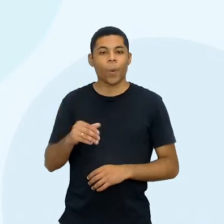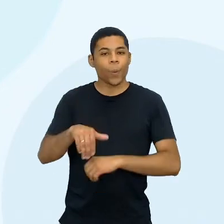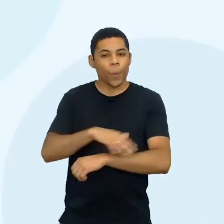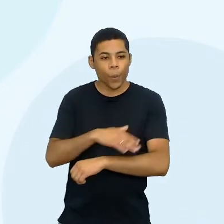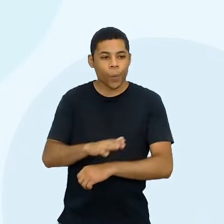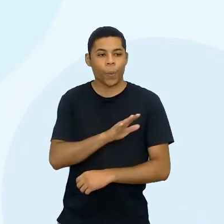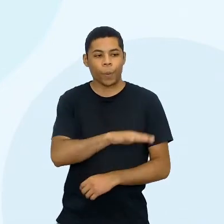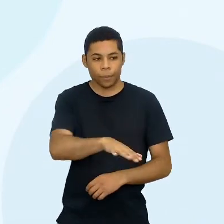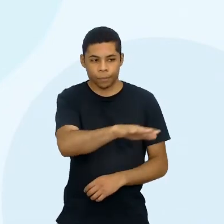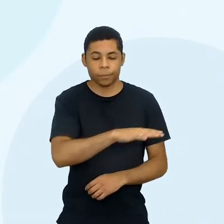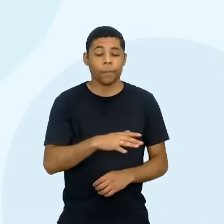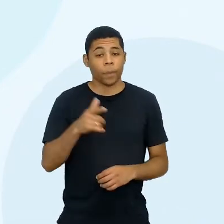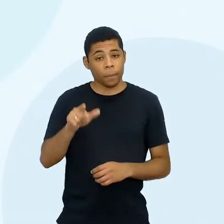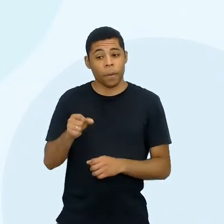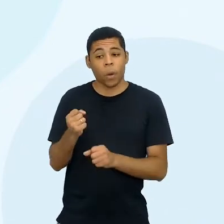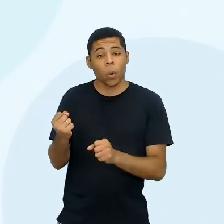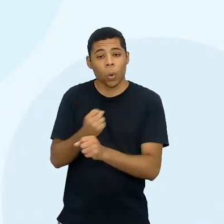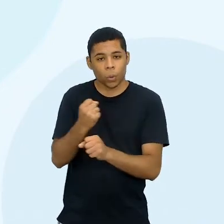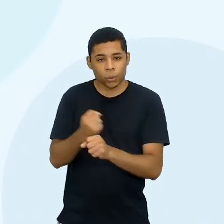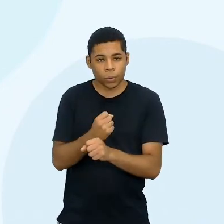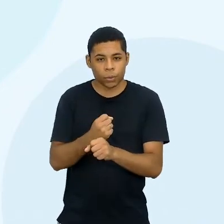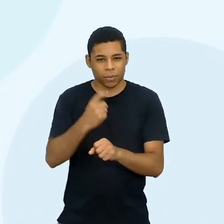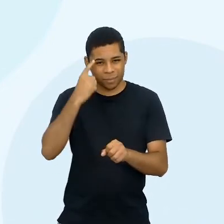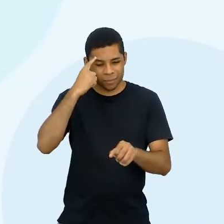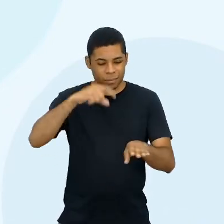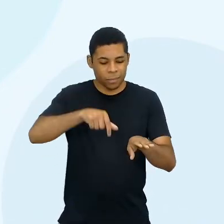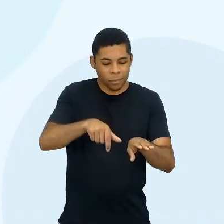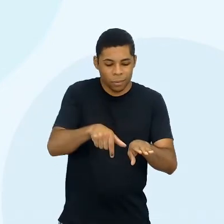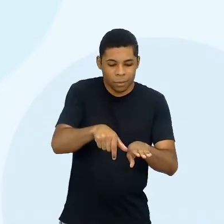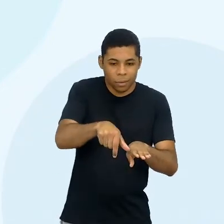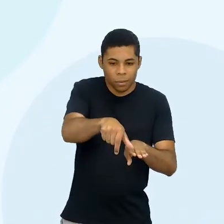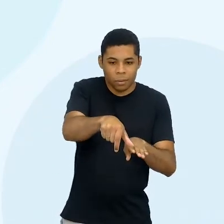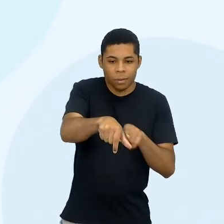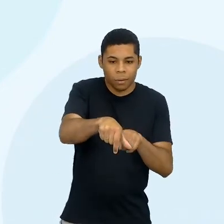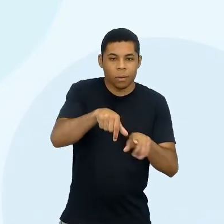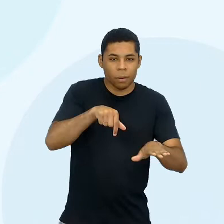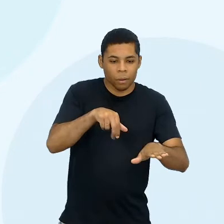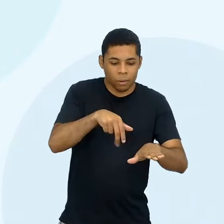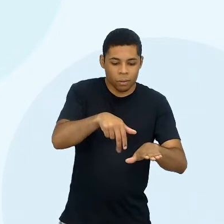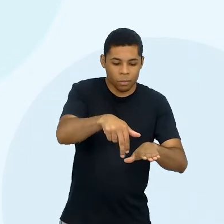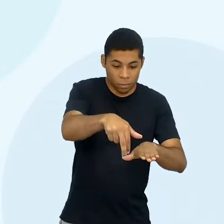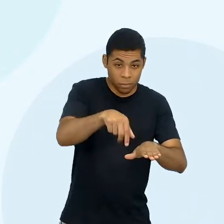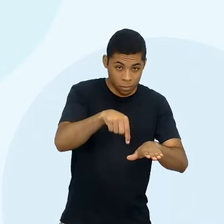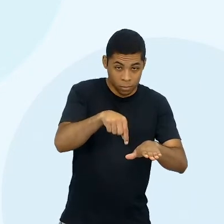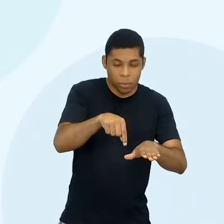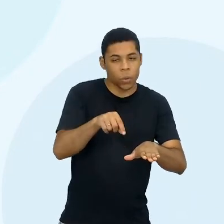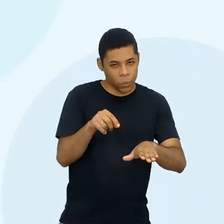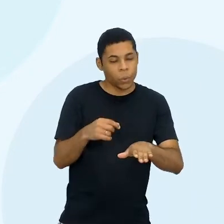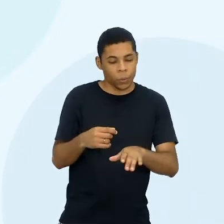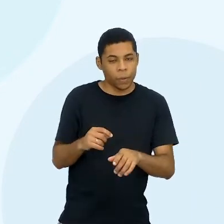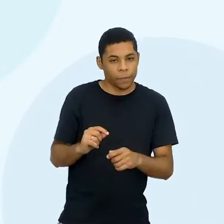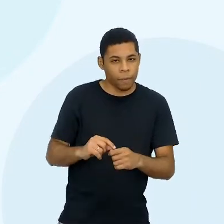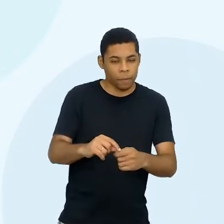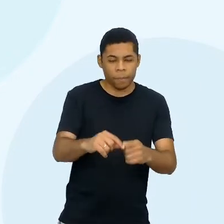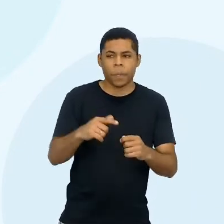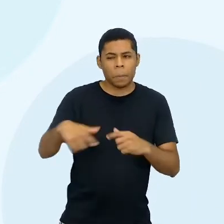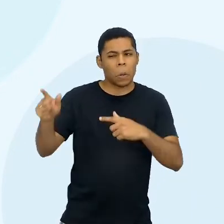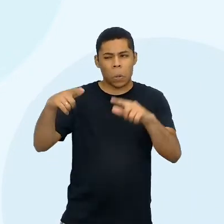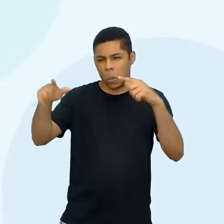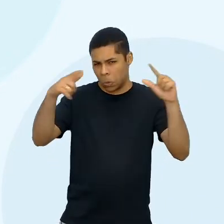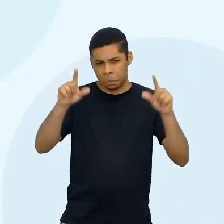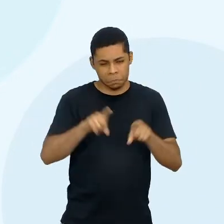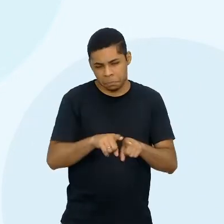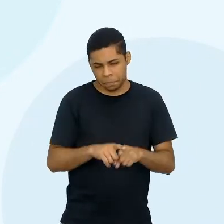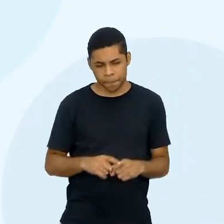estradas, construções de calçadas, né? E também outros tipos aí de pavimentos, né? E mais recentemente